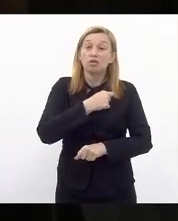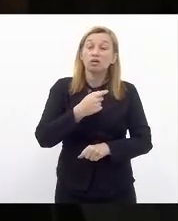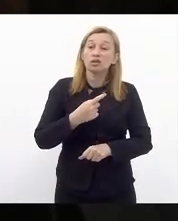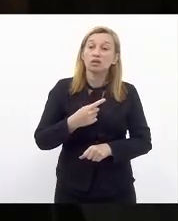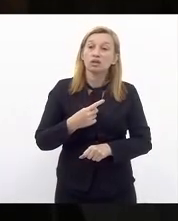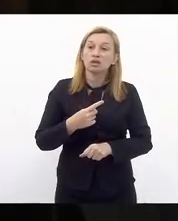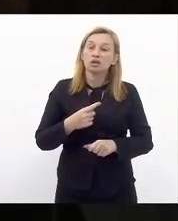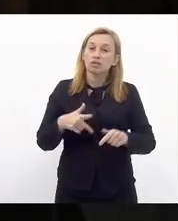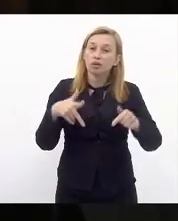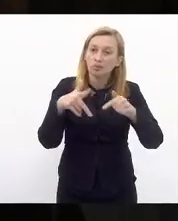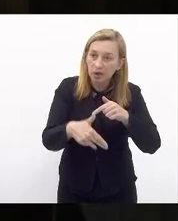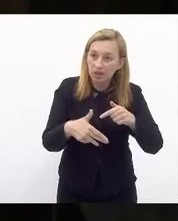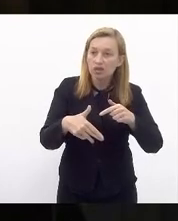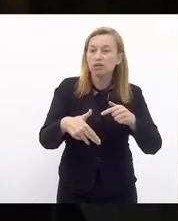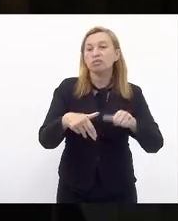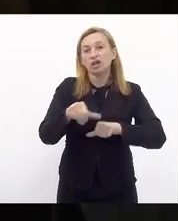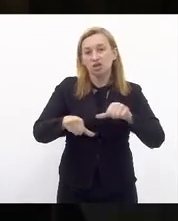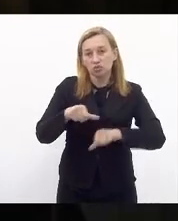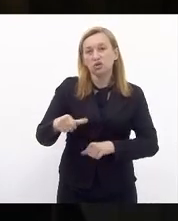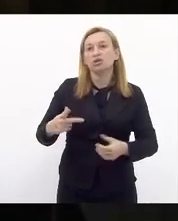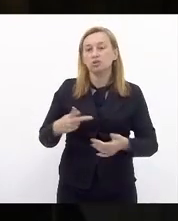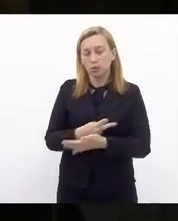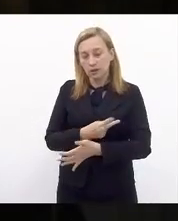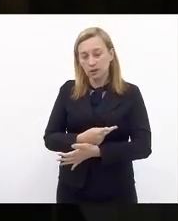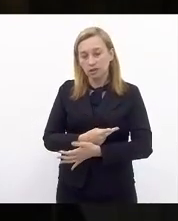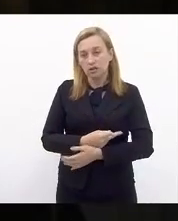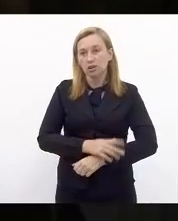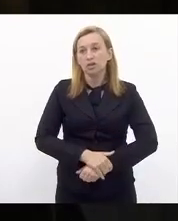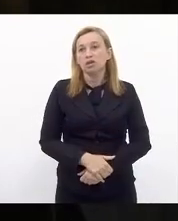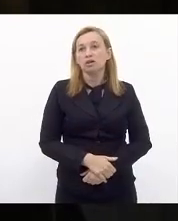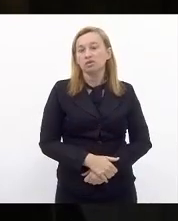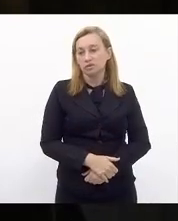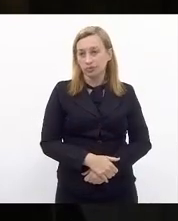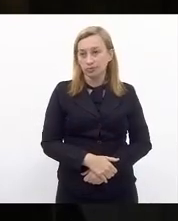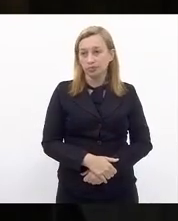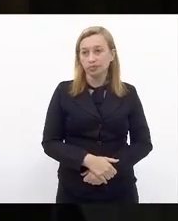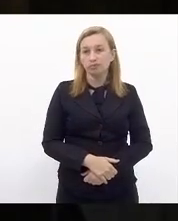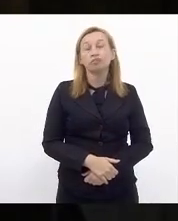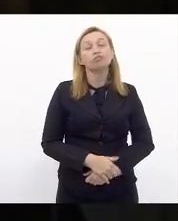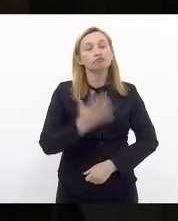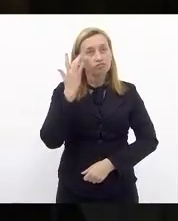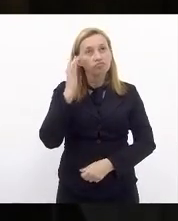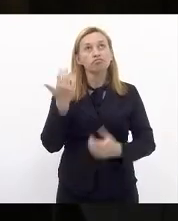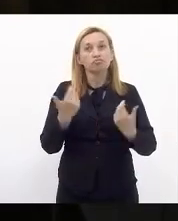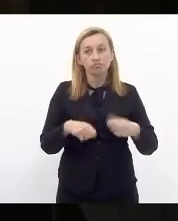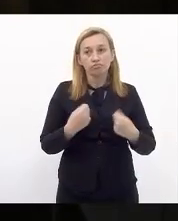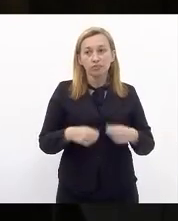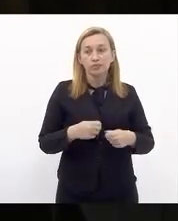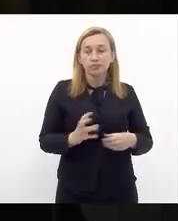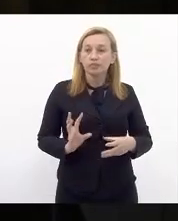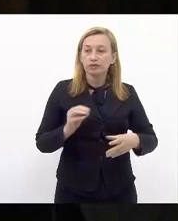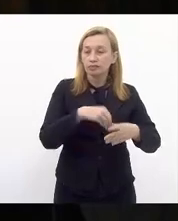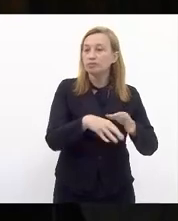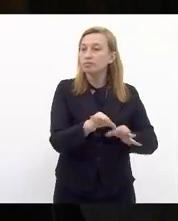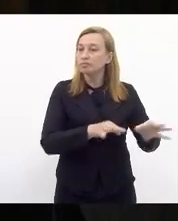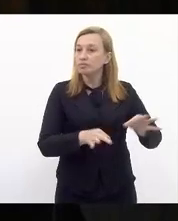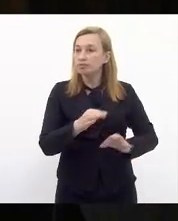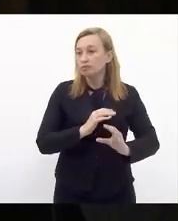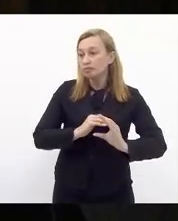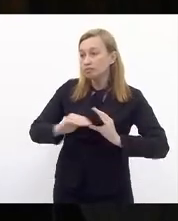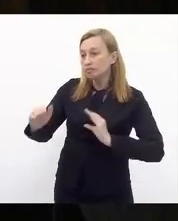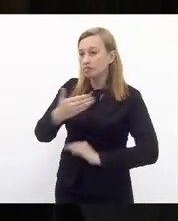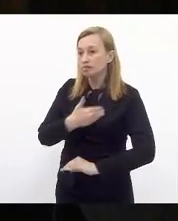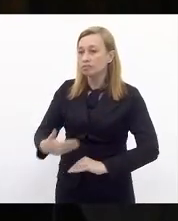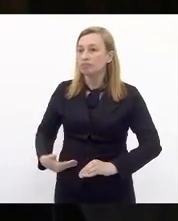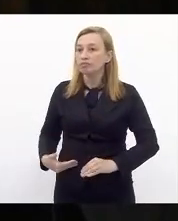é como empecilho para que essas mudanças ocorram É acho que tem que estar ou no plano que vai ser encaminhado ao